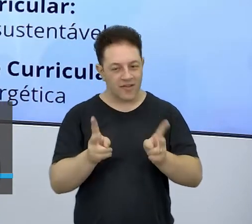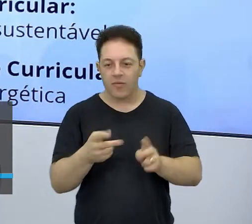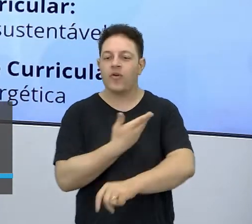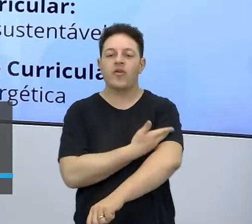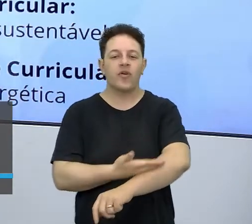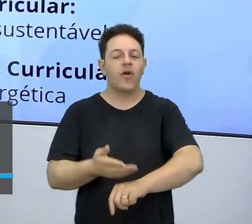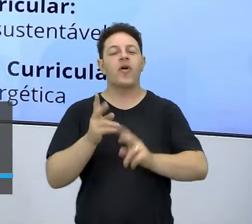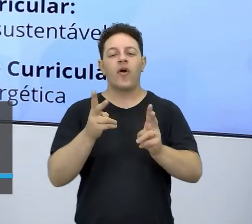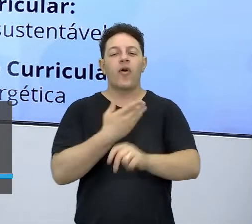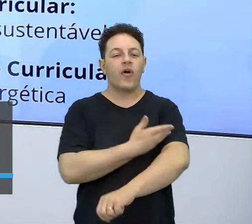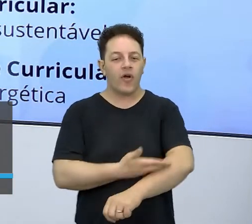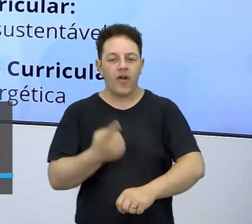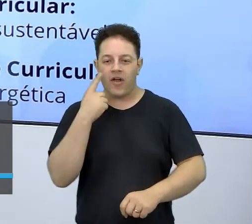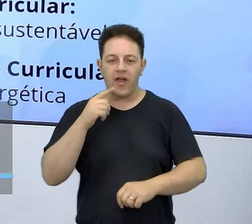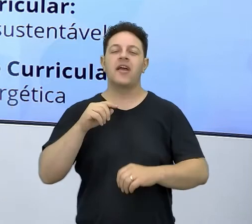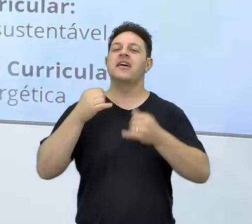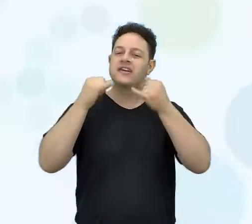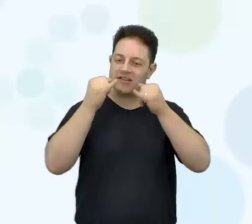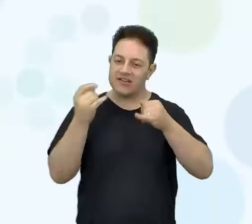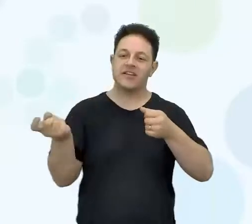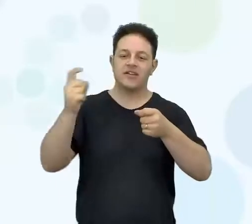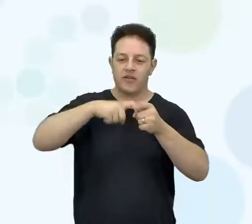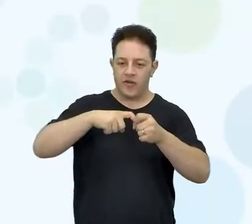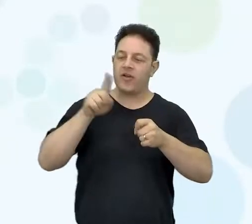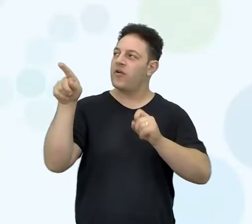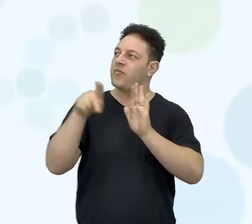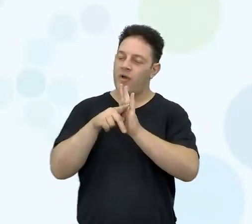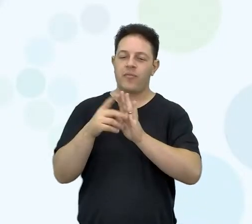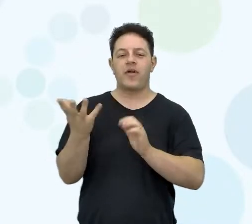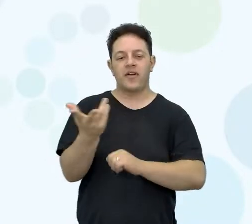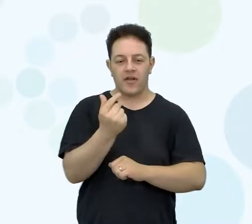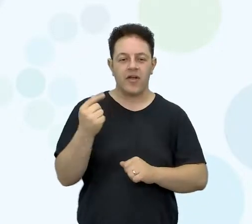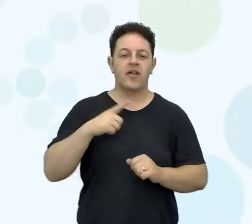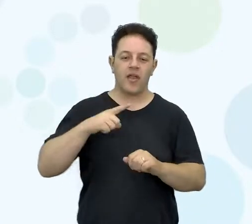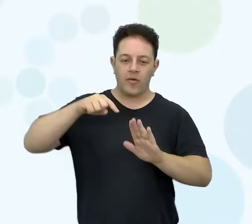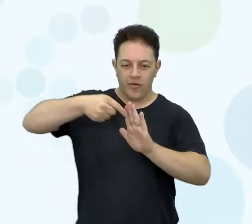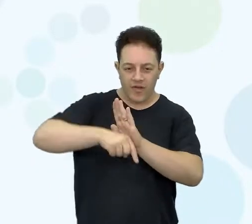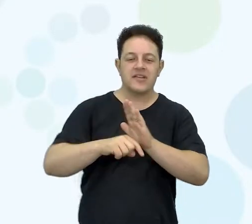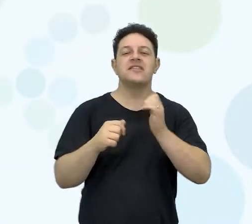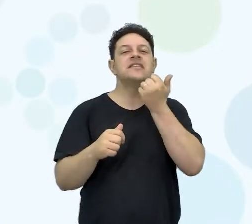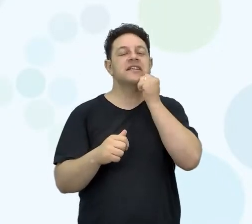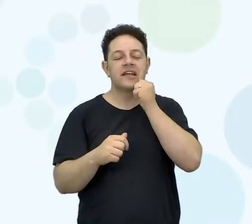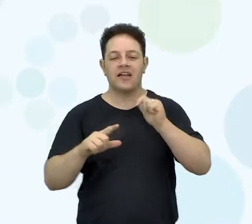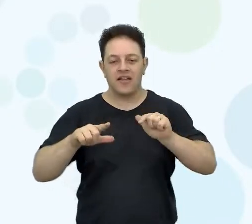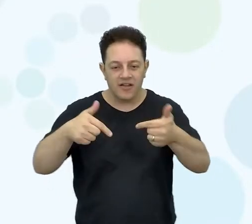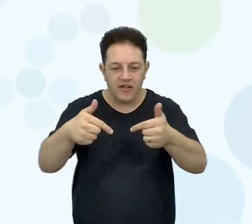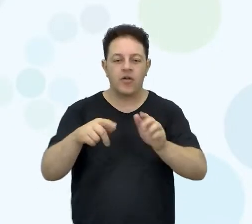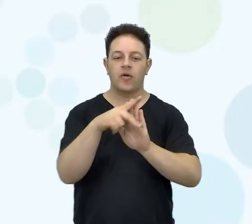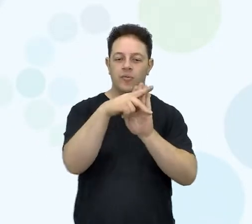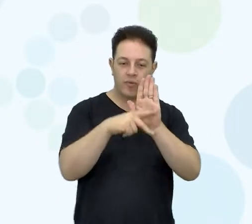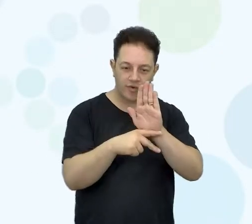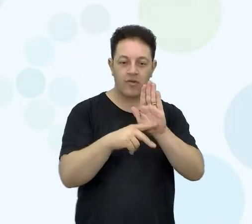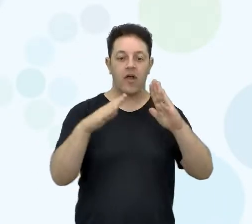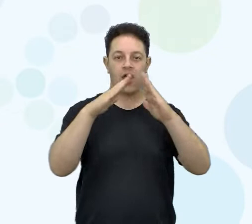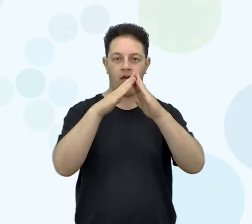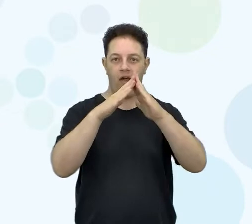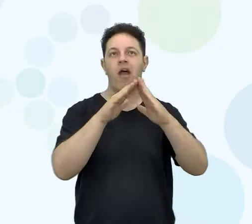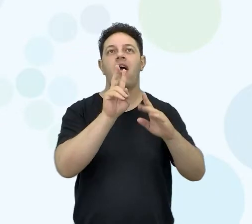aqui muito bem, eficiência energética, retomada, aprofundamento ciência em ação, projeto